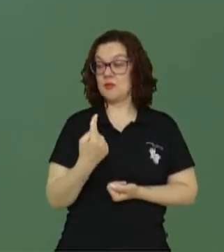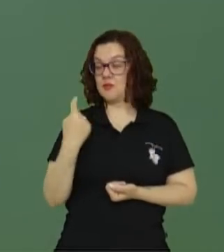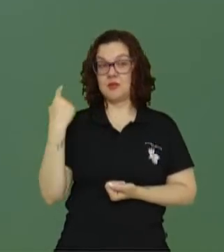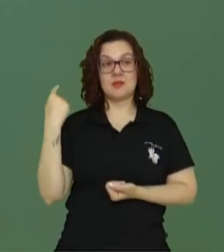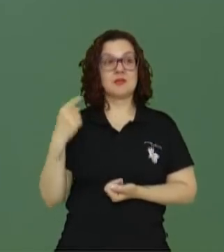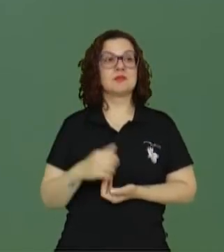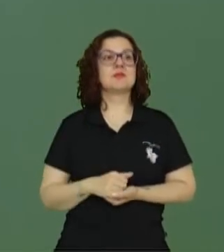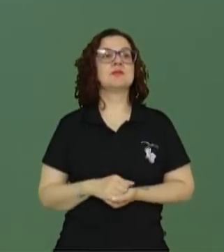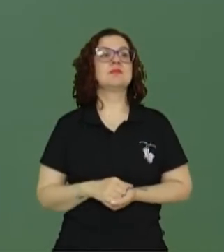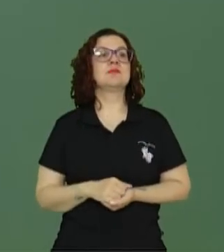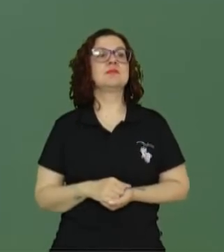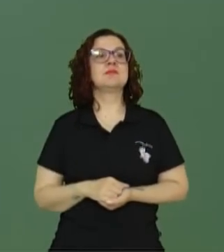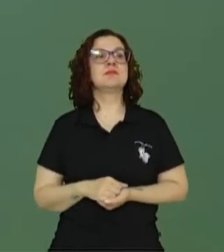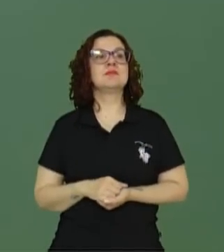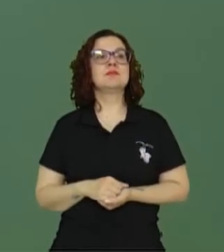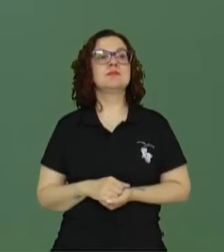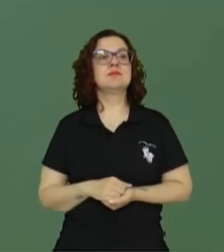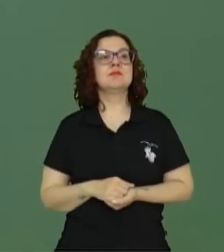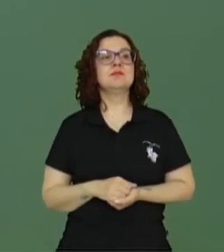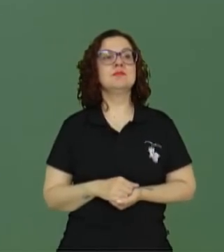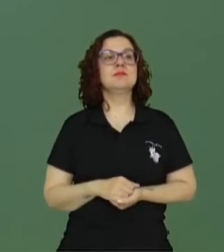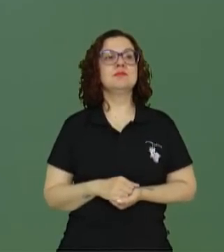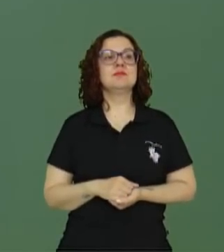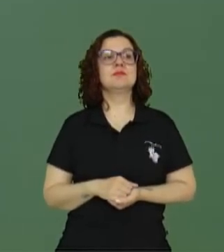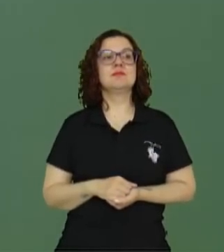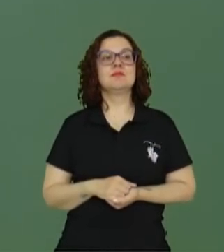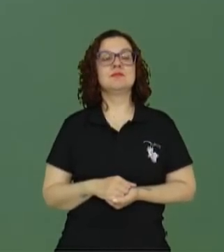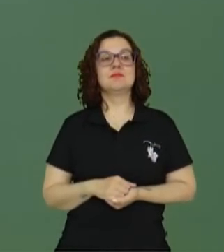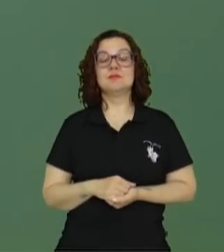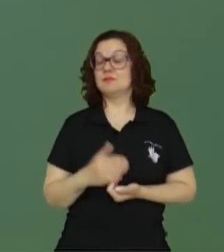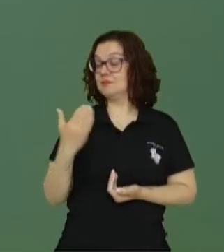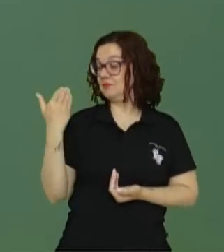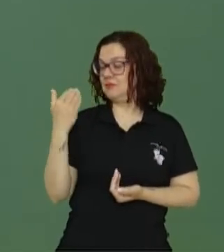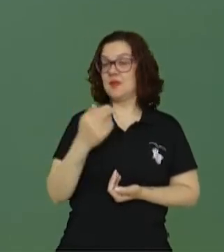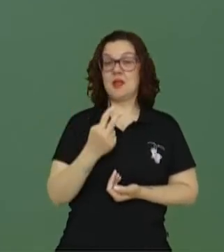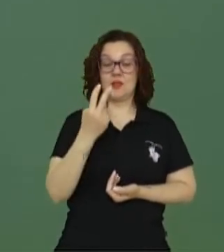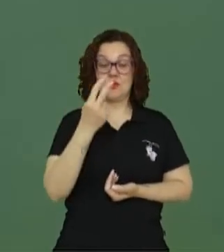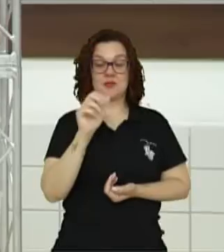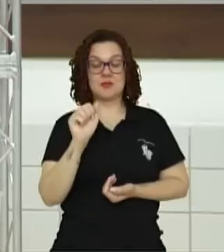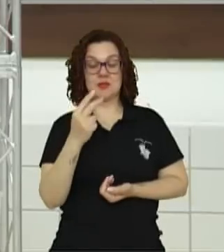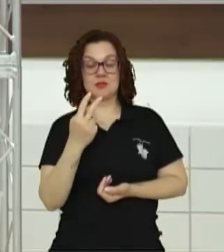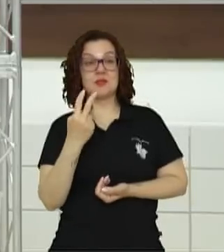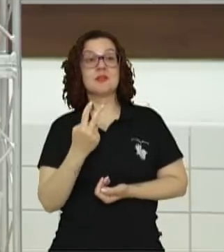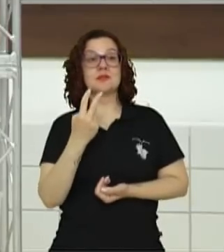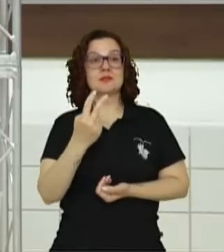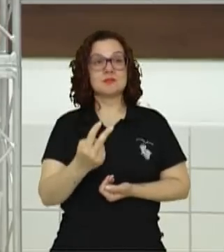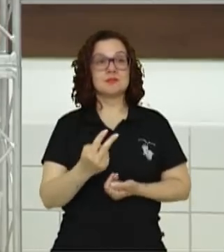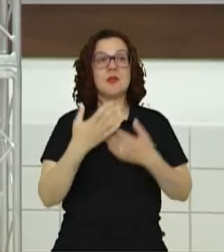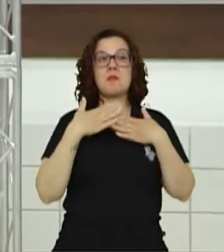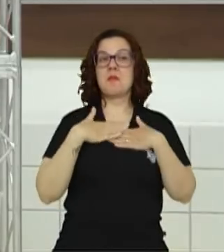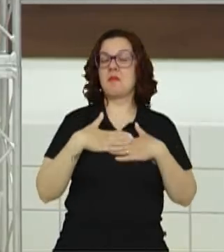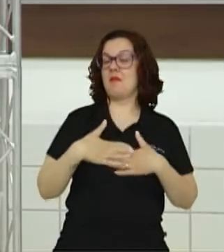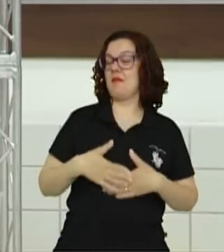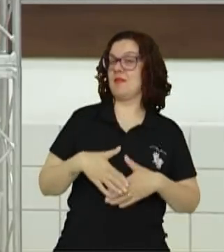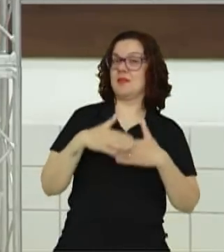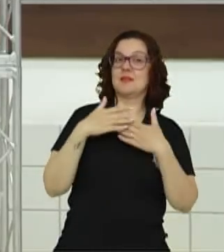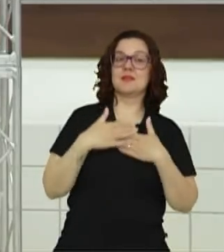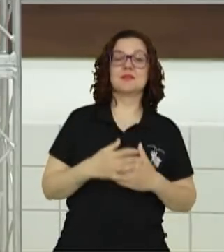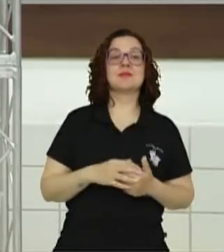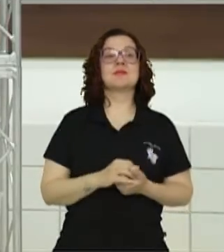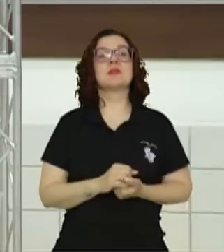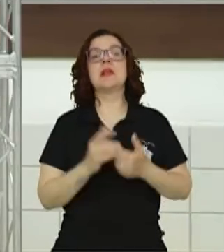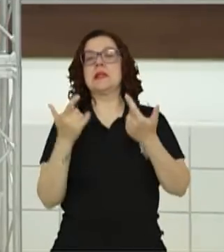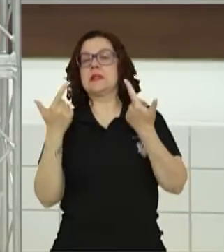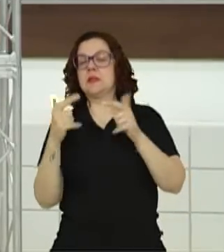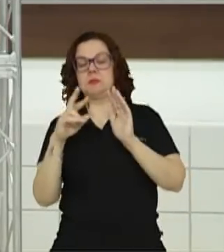é igual a 2. Ok? Esse é bem tranquilo, bem fácil,